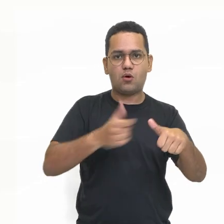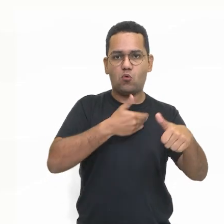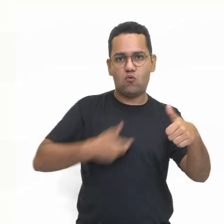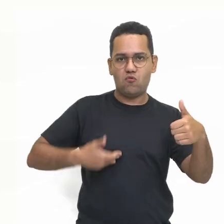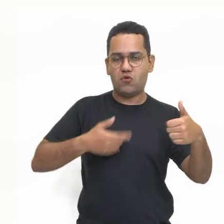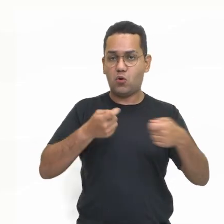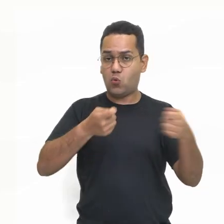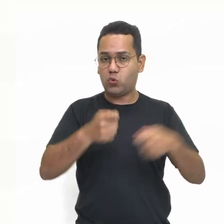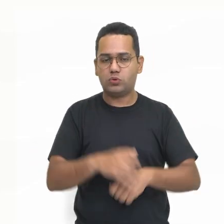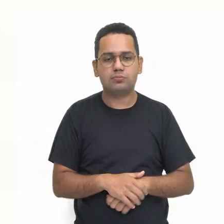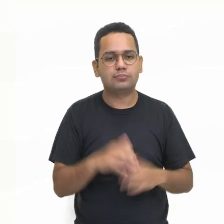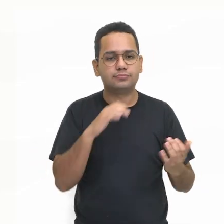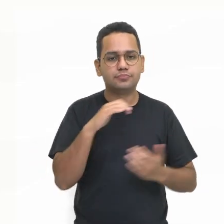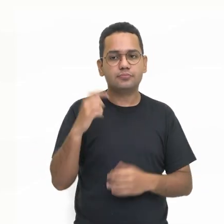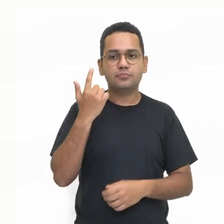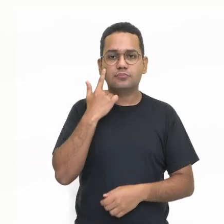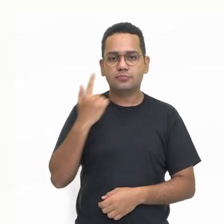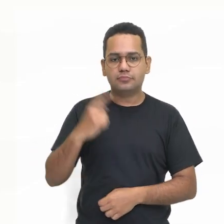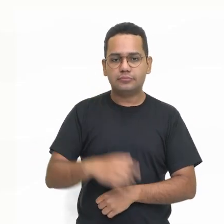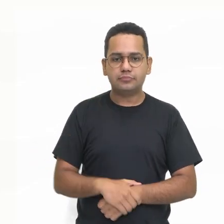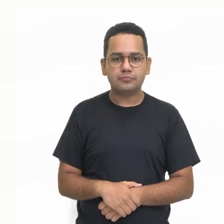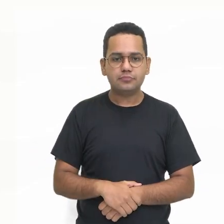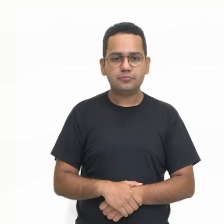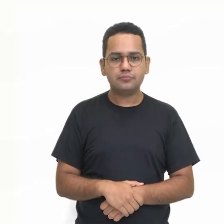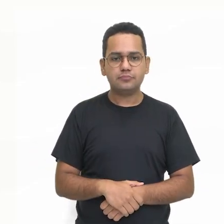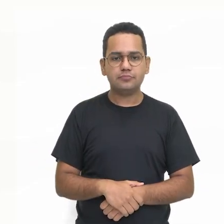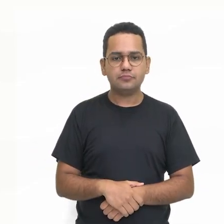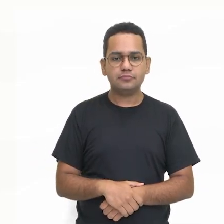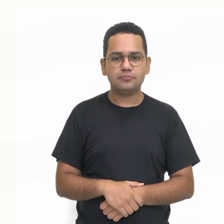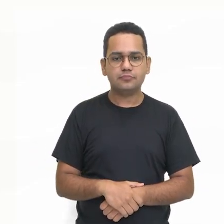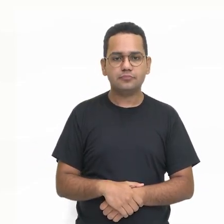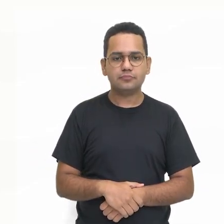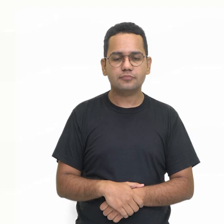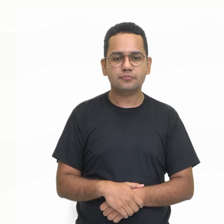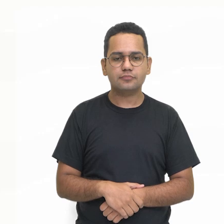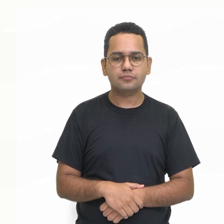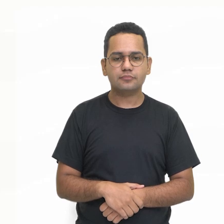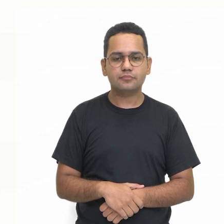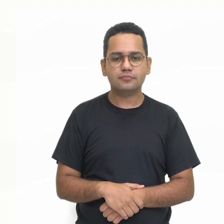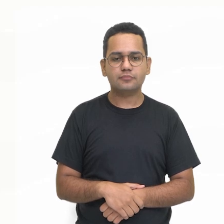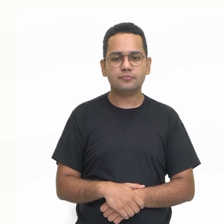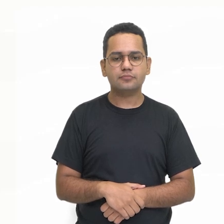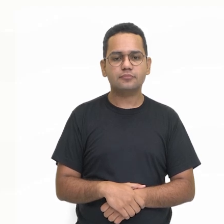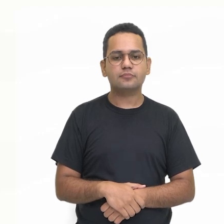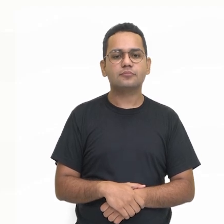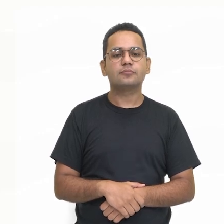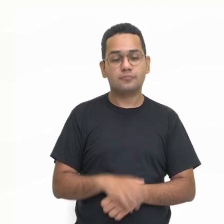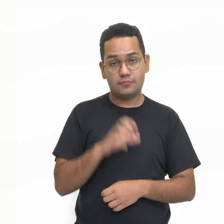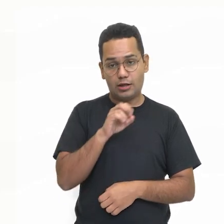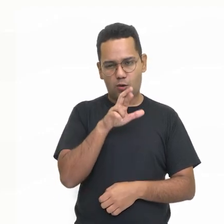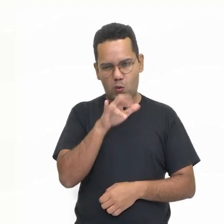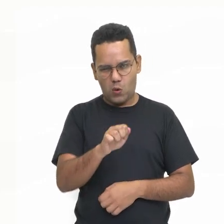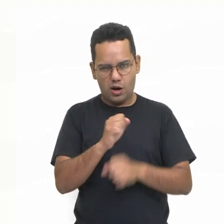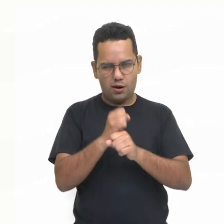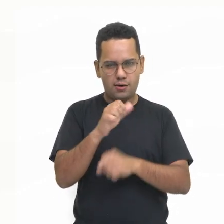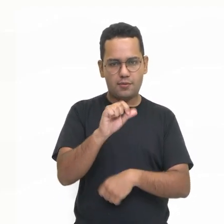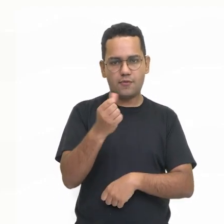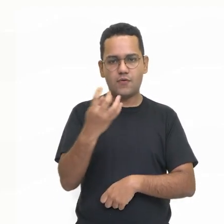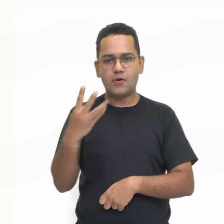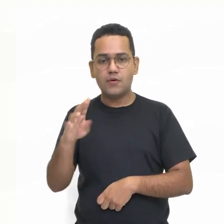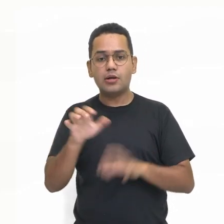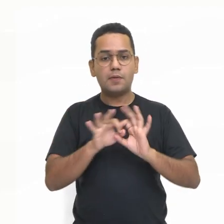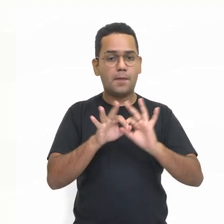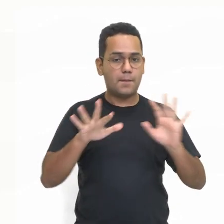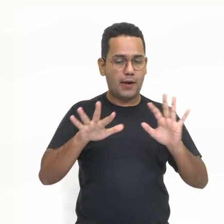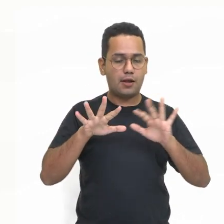Coreia. Em 1945, foi libertada do domínio japonês após a Segunda Guerra Mundial, mas